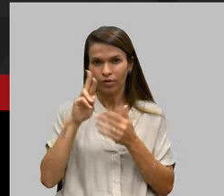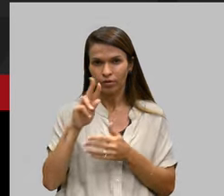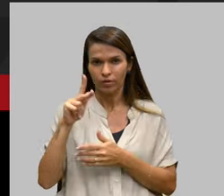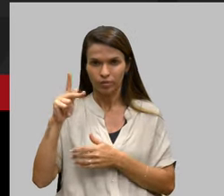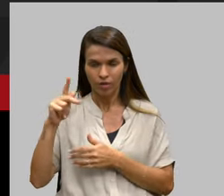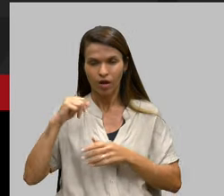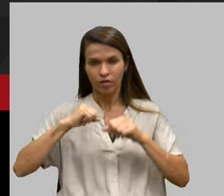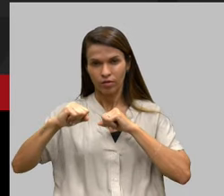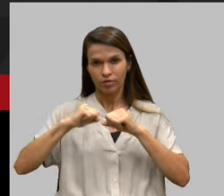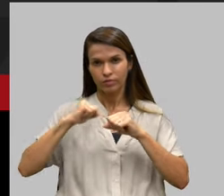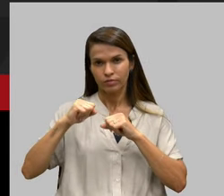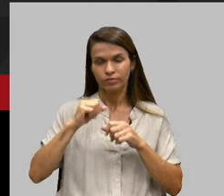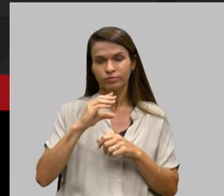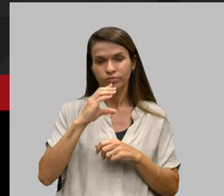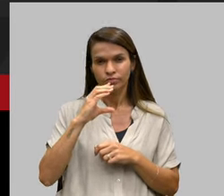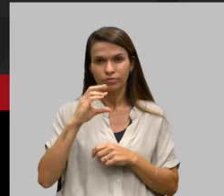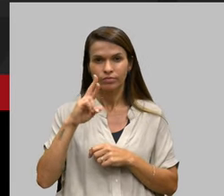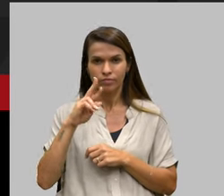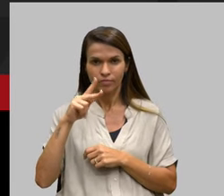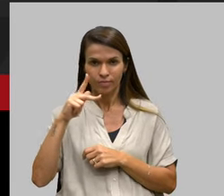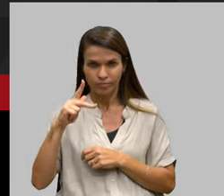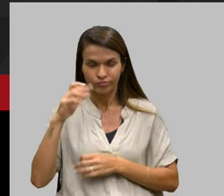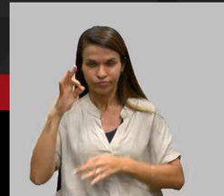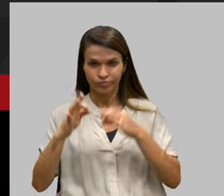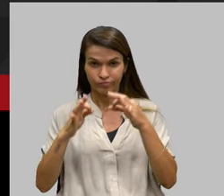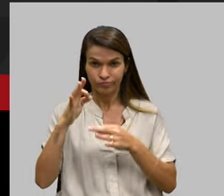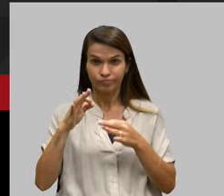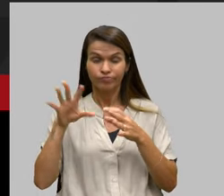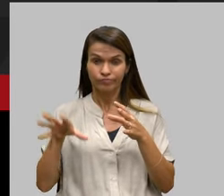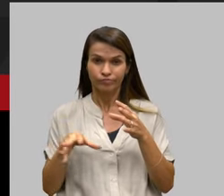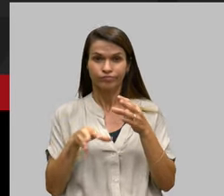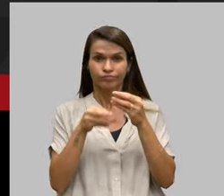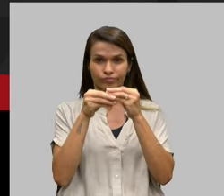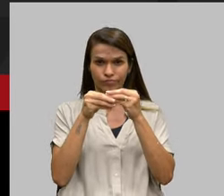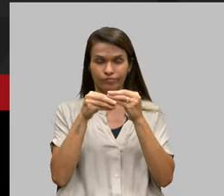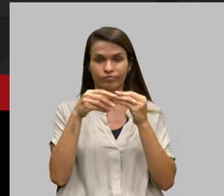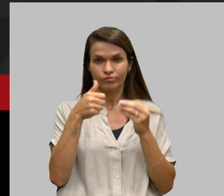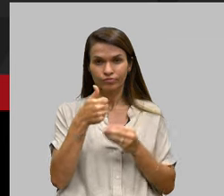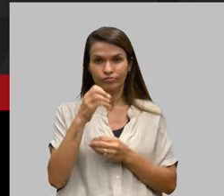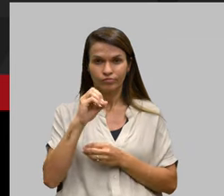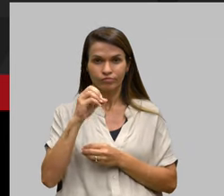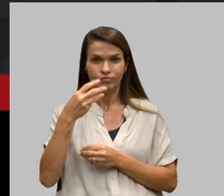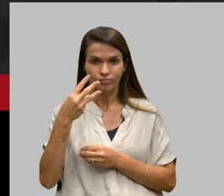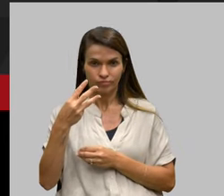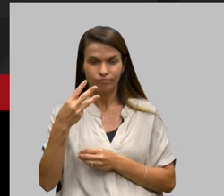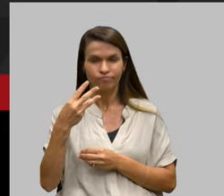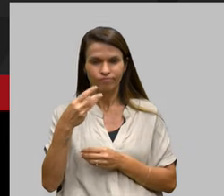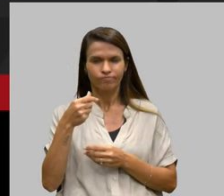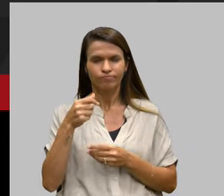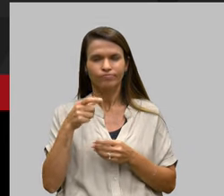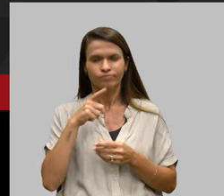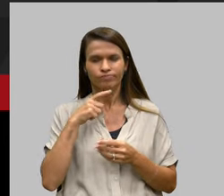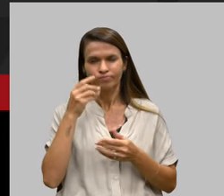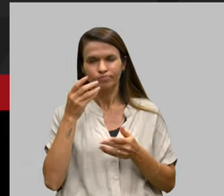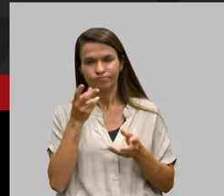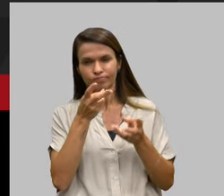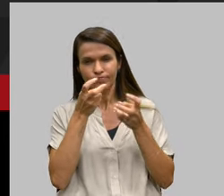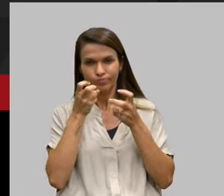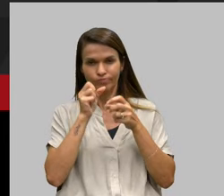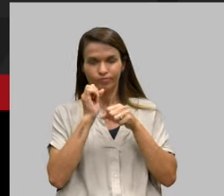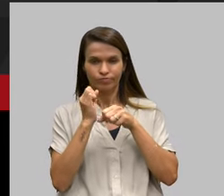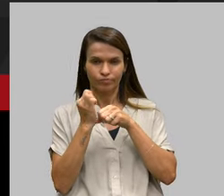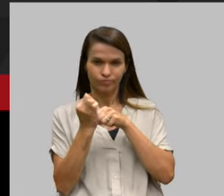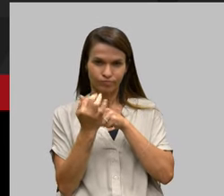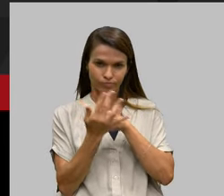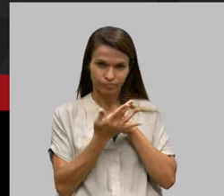tem com relação ao crp judicial que mesmo com a emenda 103 A gente foi atrapalhado pela pela pandemia a gente conseguiu colocar